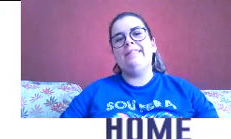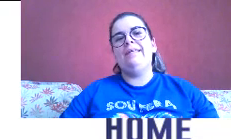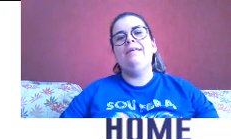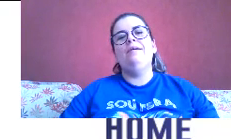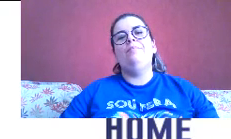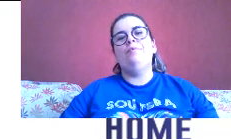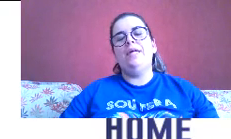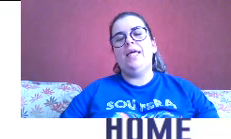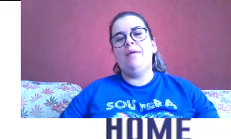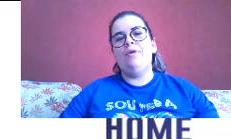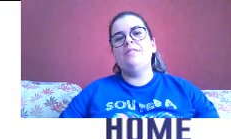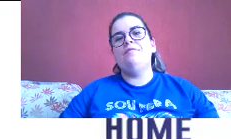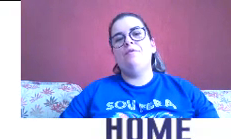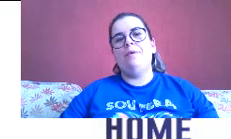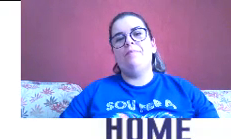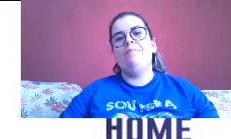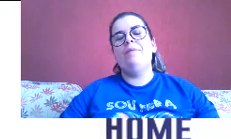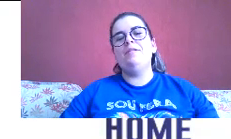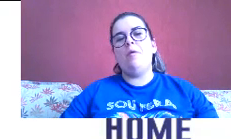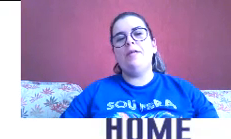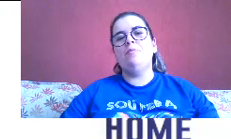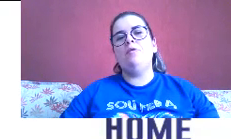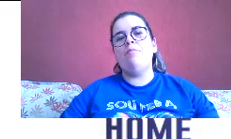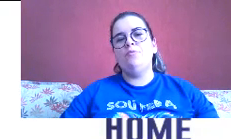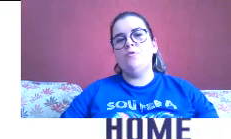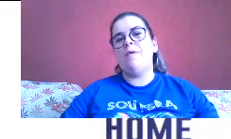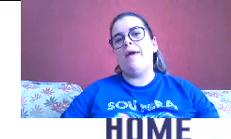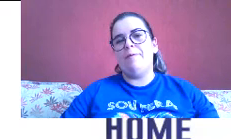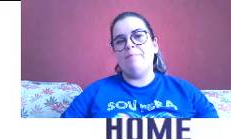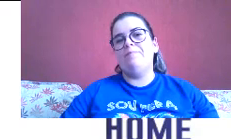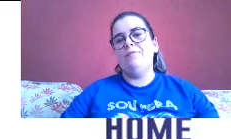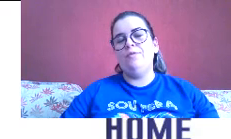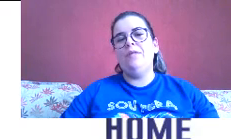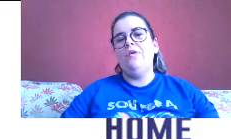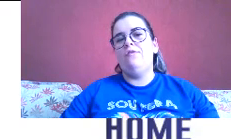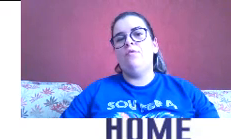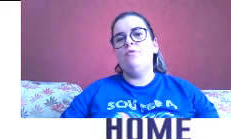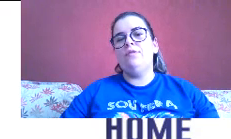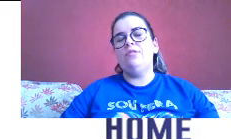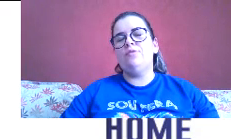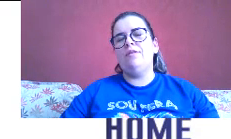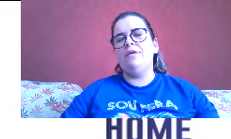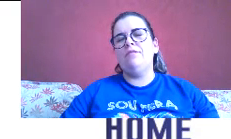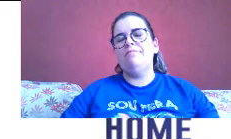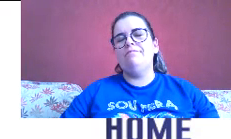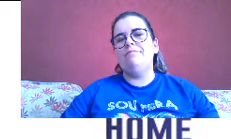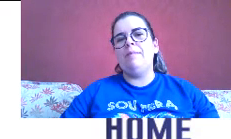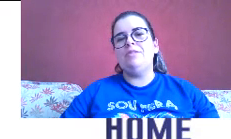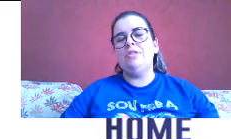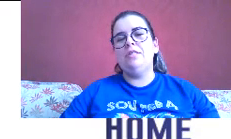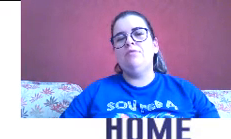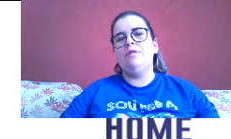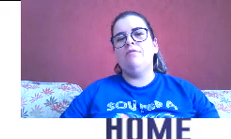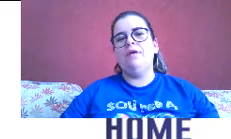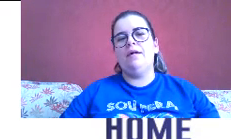apaixonada por aqu por esse filme principalmente pelo Optimus Prime viu fico muito triste quando ele fica